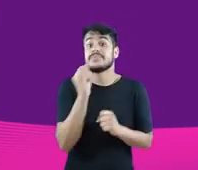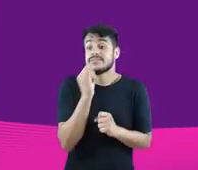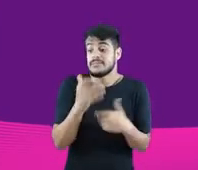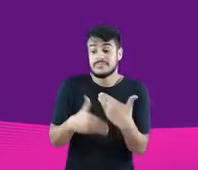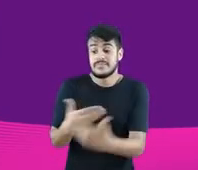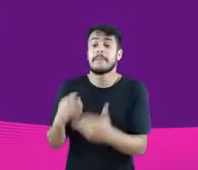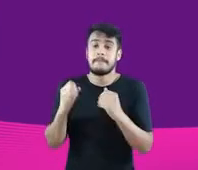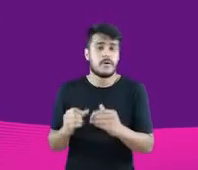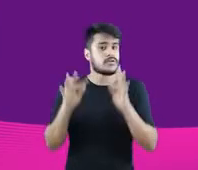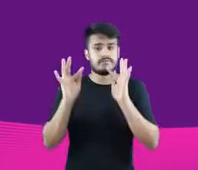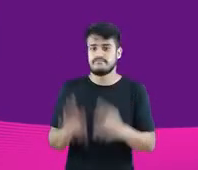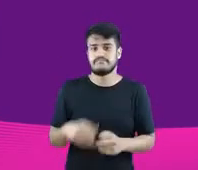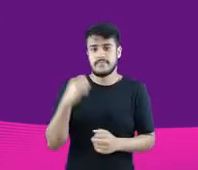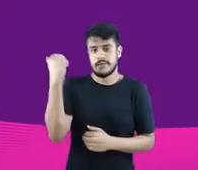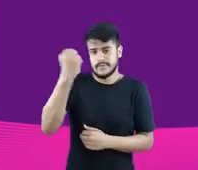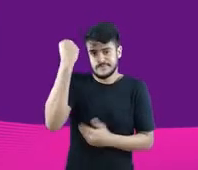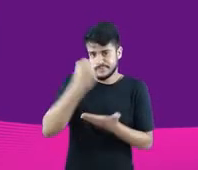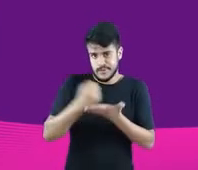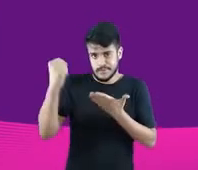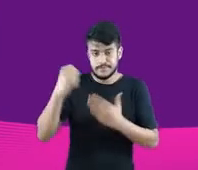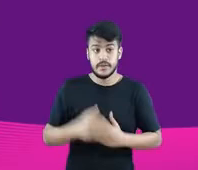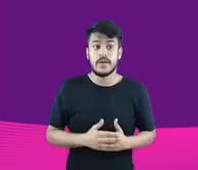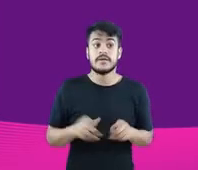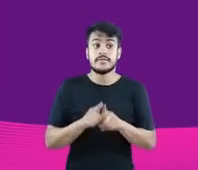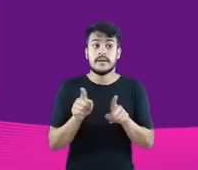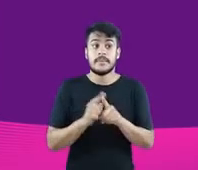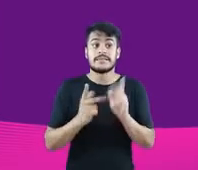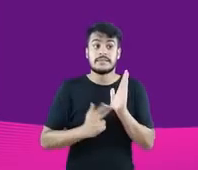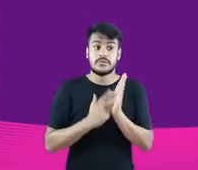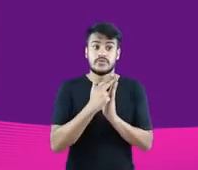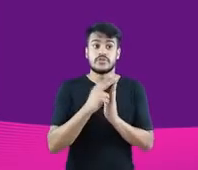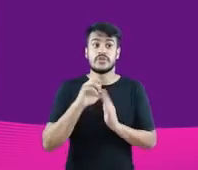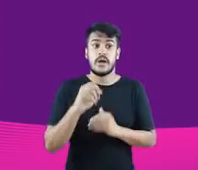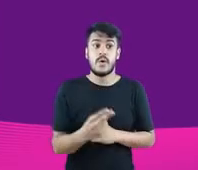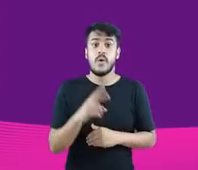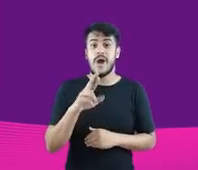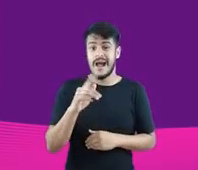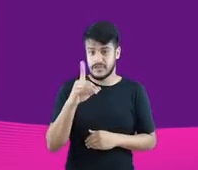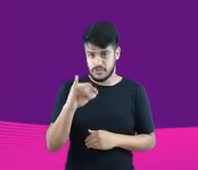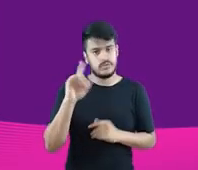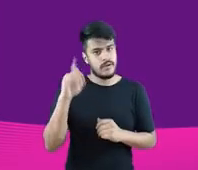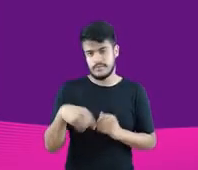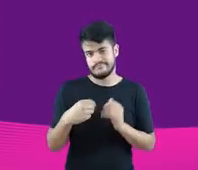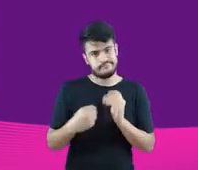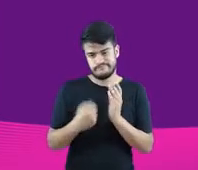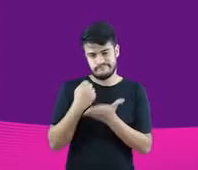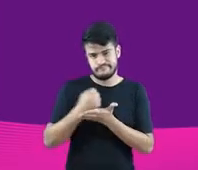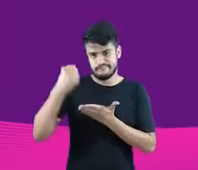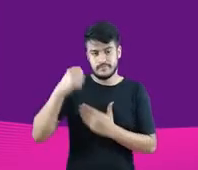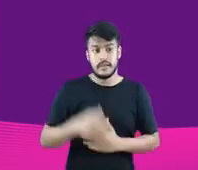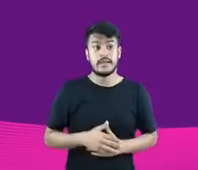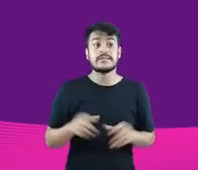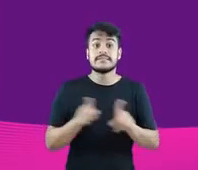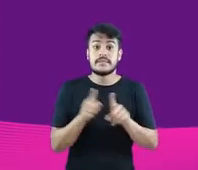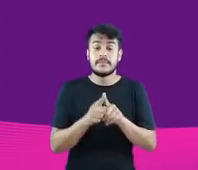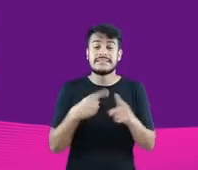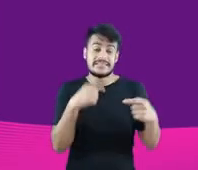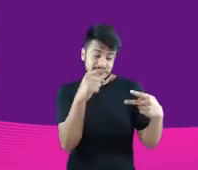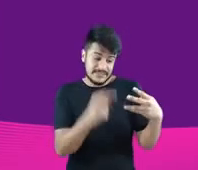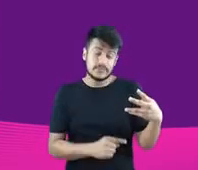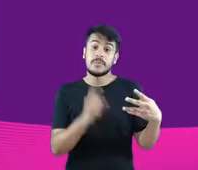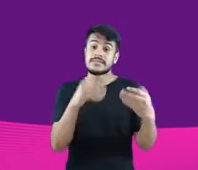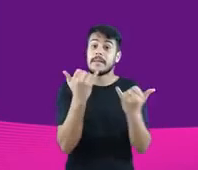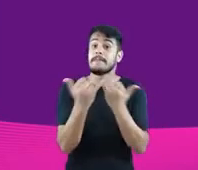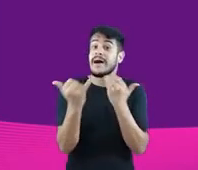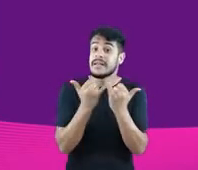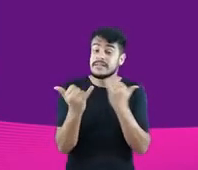e a radioterapia, em geral, são definitivas. Os principais sintomas são semelhantes aos sintomas da menopausa natural,